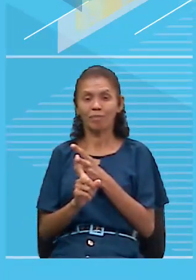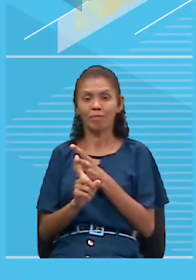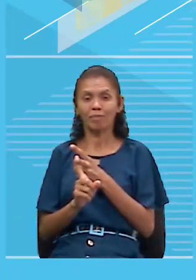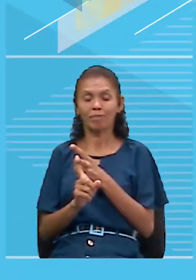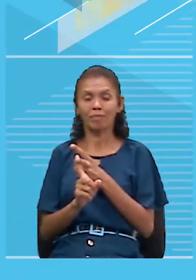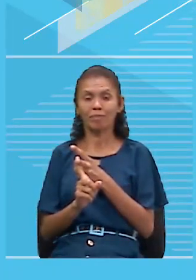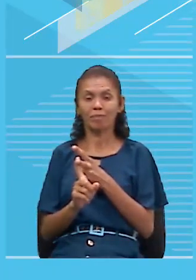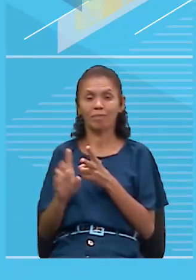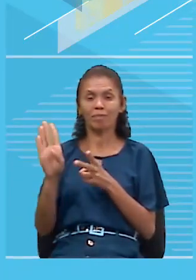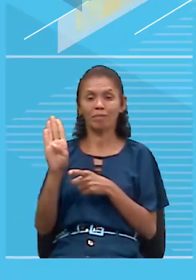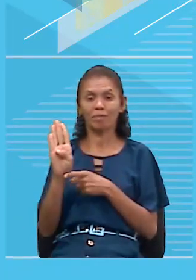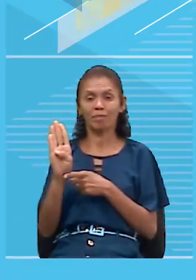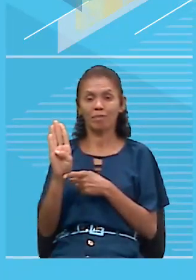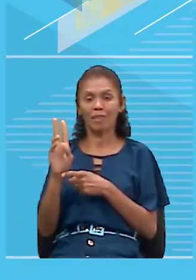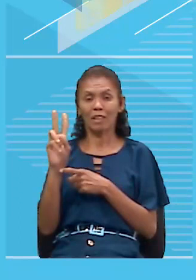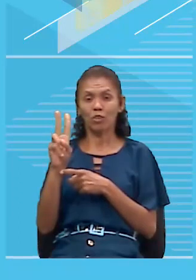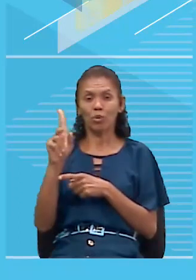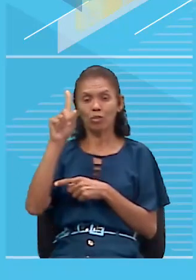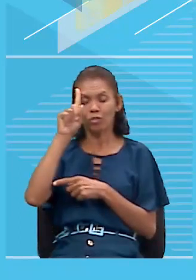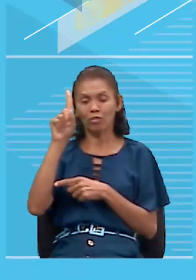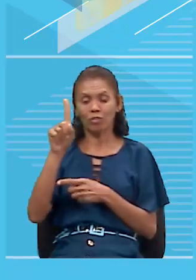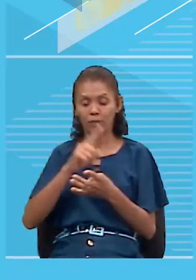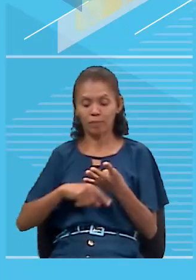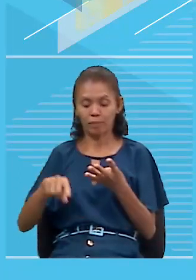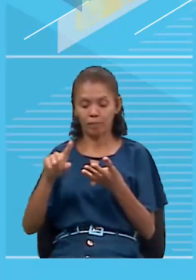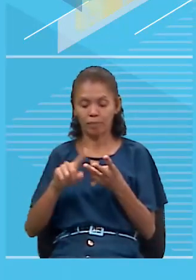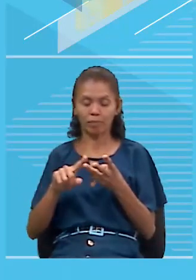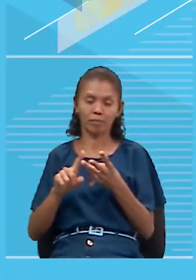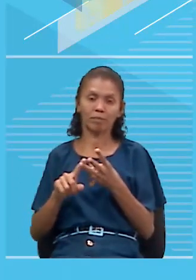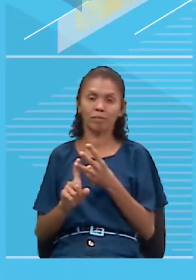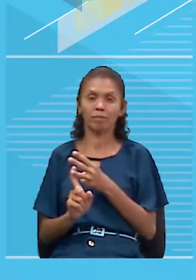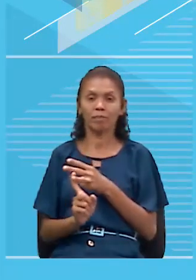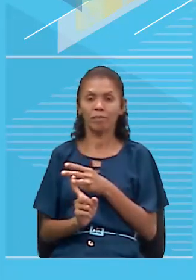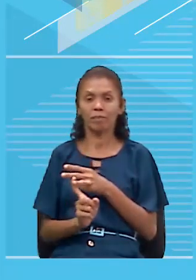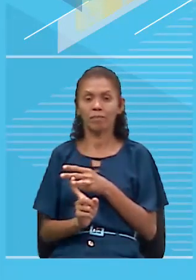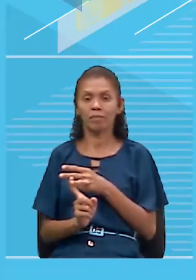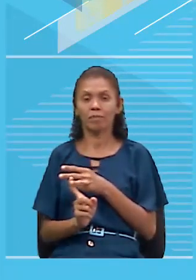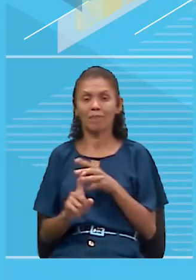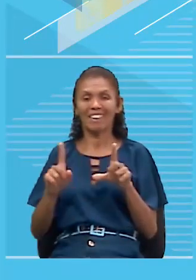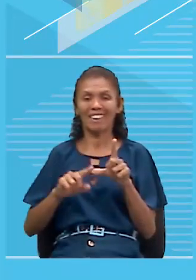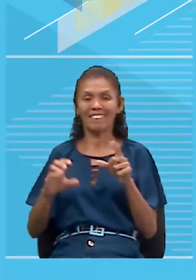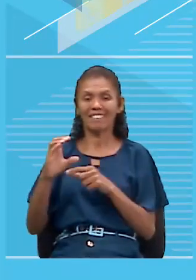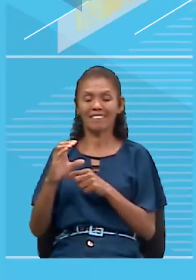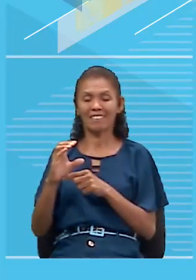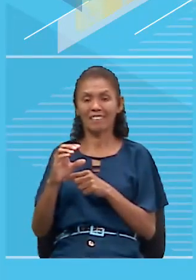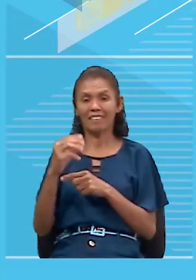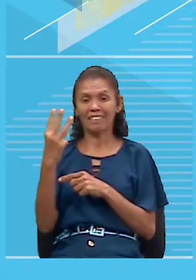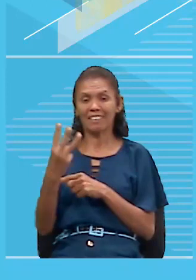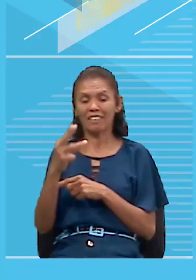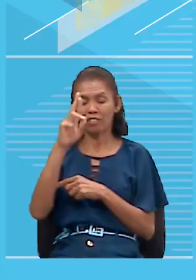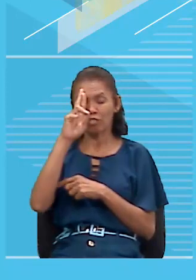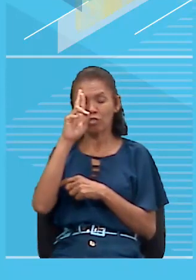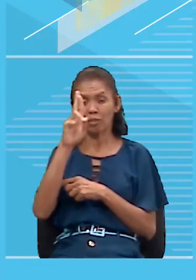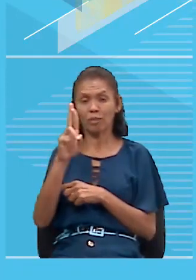letra B dois dias letra c três dias